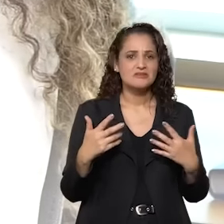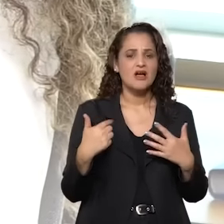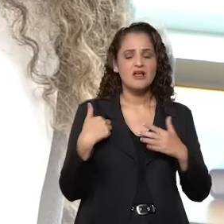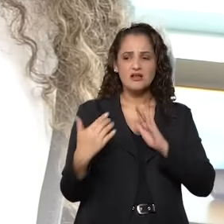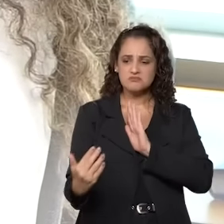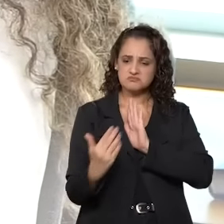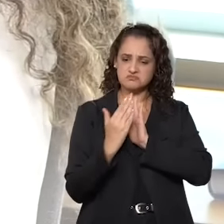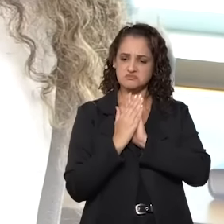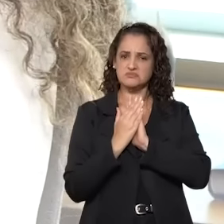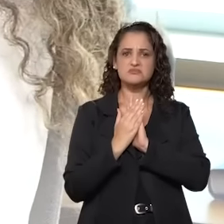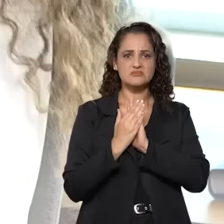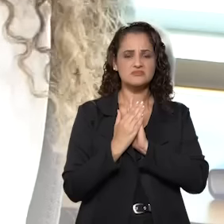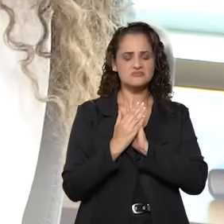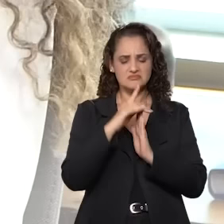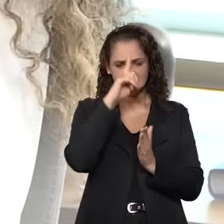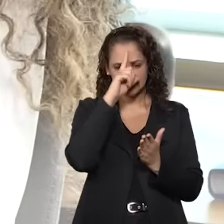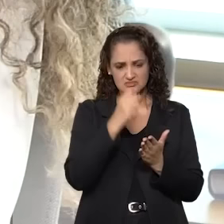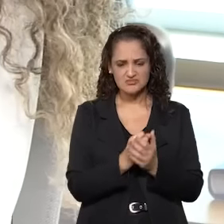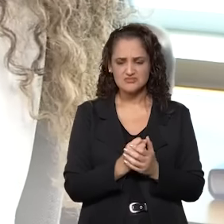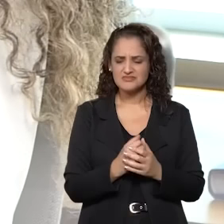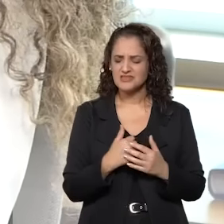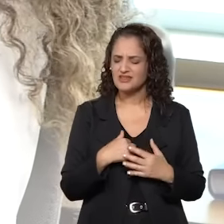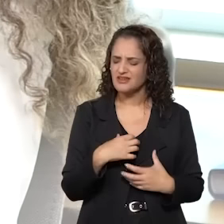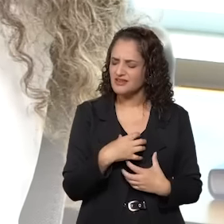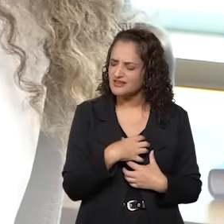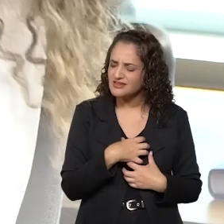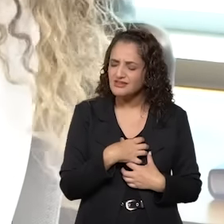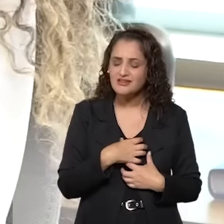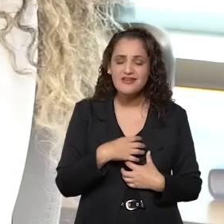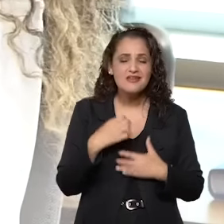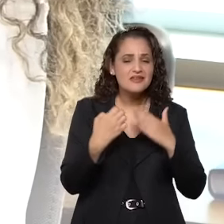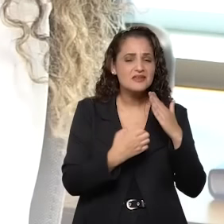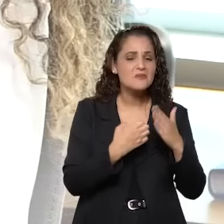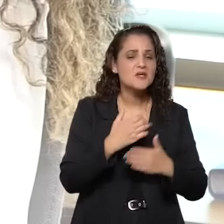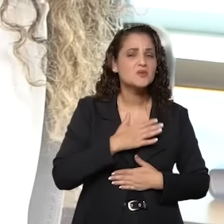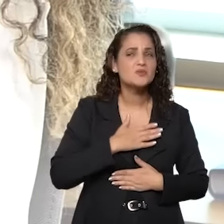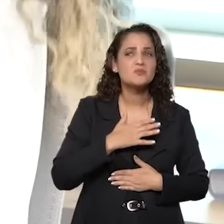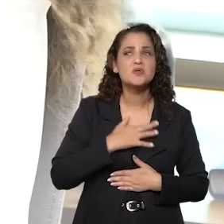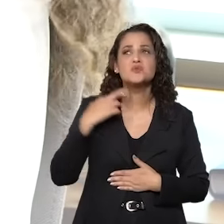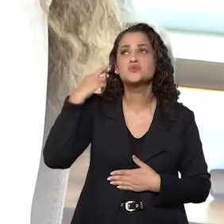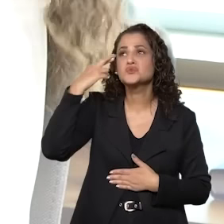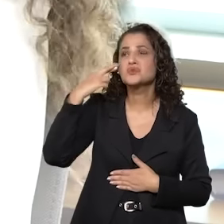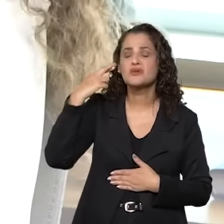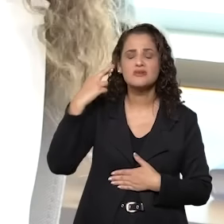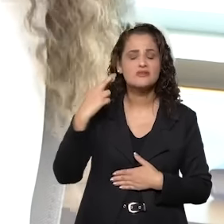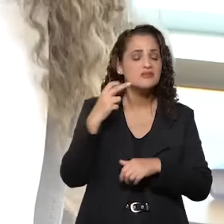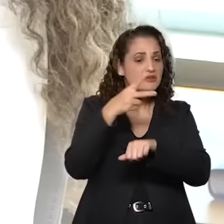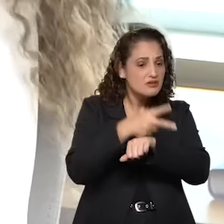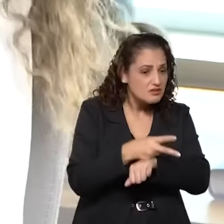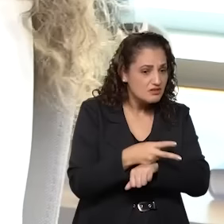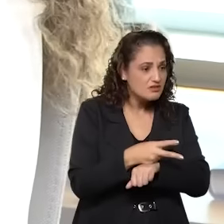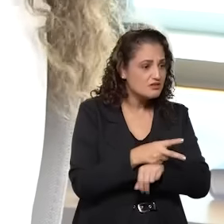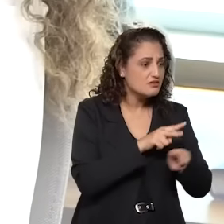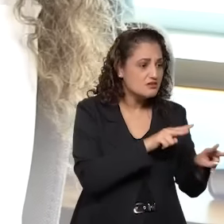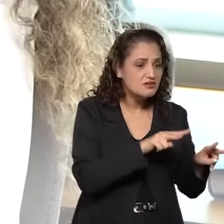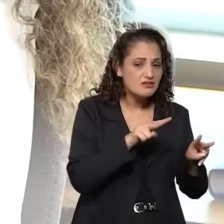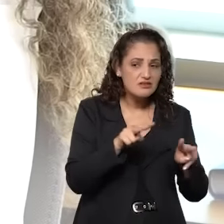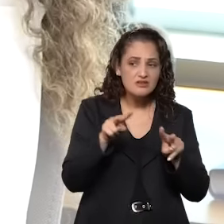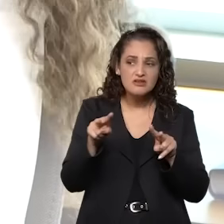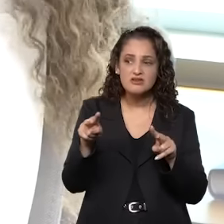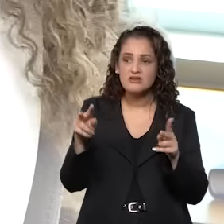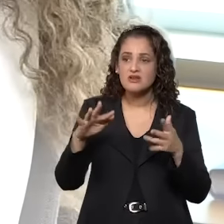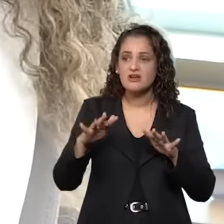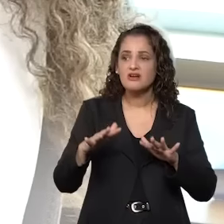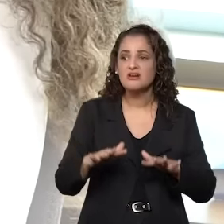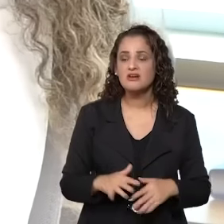empresa dos meus sonhos e de repente eu entrei nessa empresa e é isso que eu estou vendo eh então eu não quero quero sair quero sua ajuda para fazer a